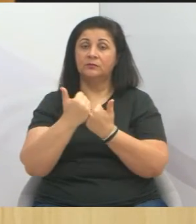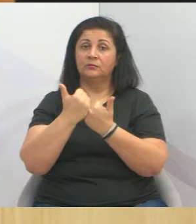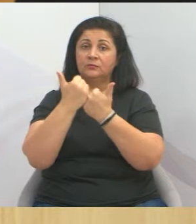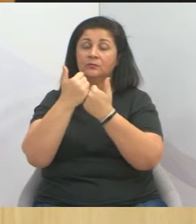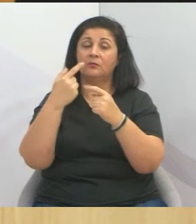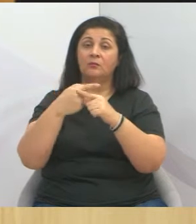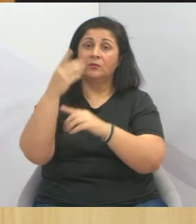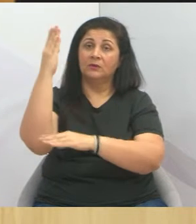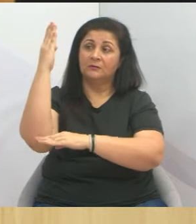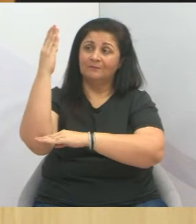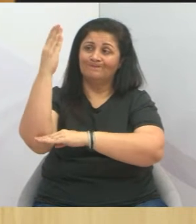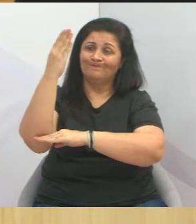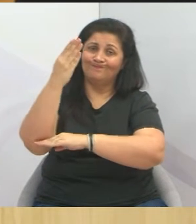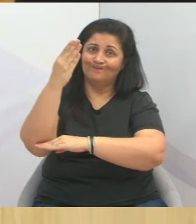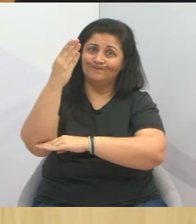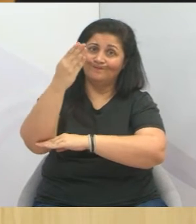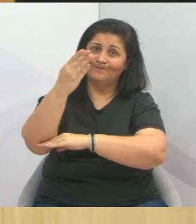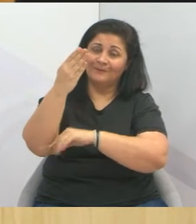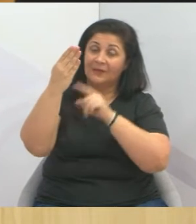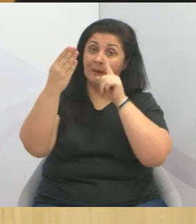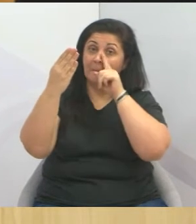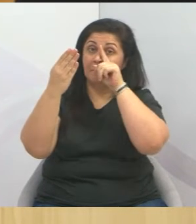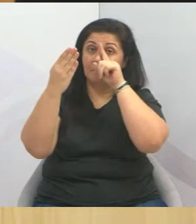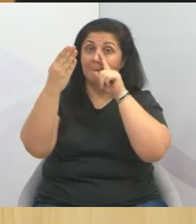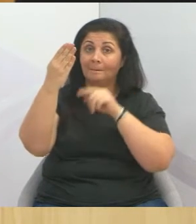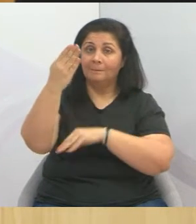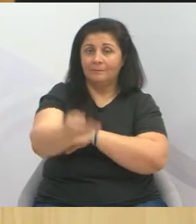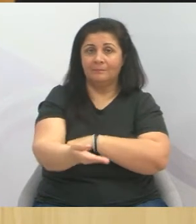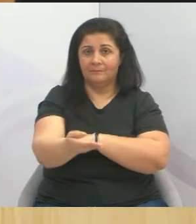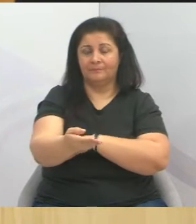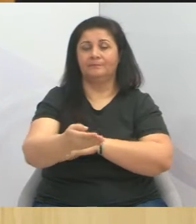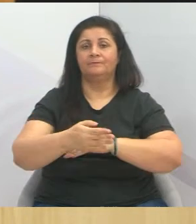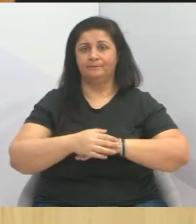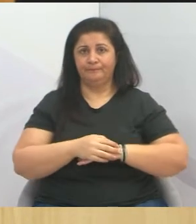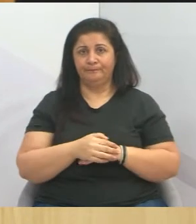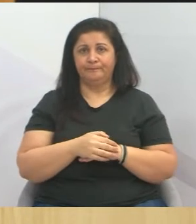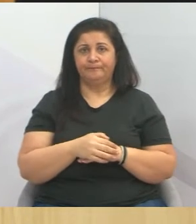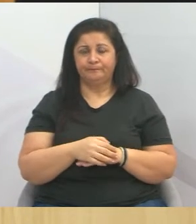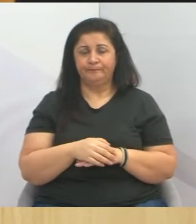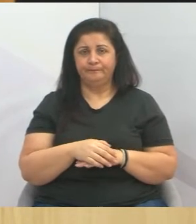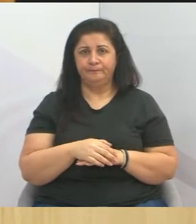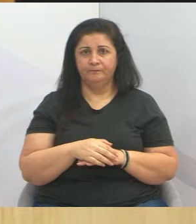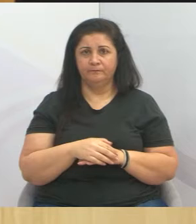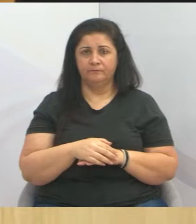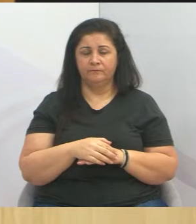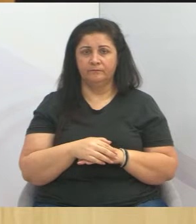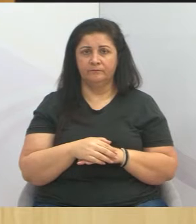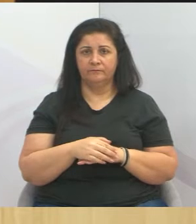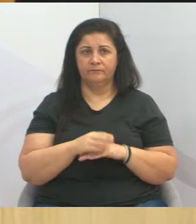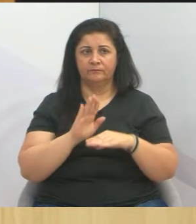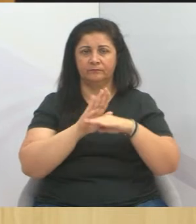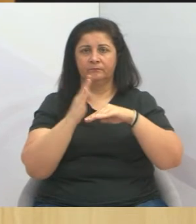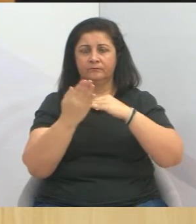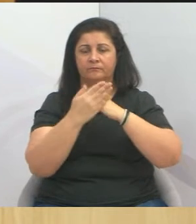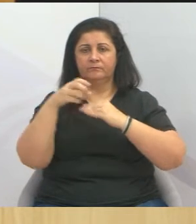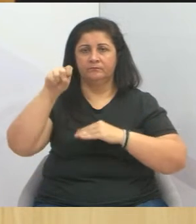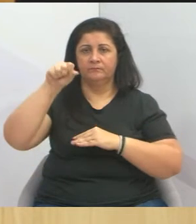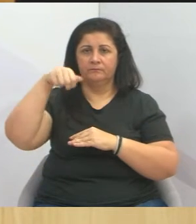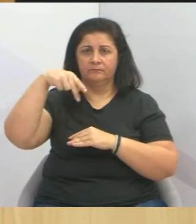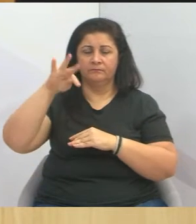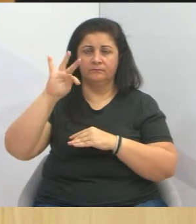torto com risco de queda na estrada Santana próximo ao número oitocentos Jardim Santana